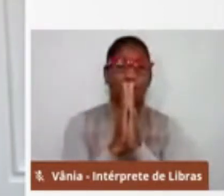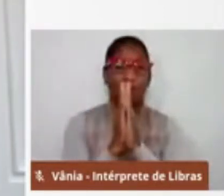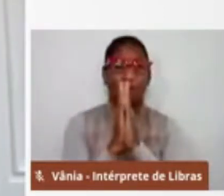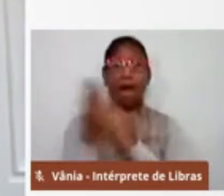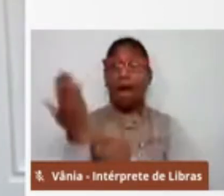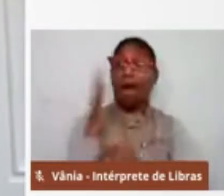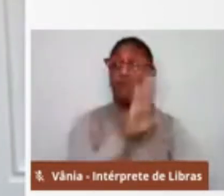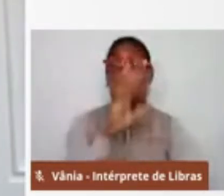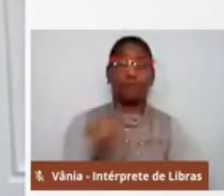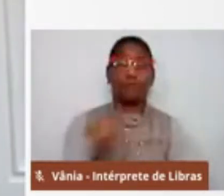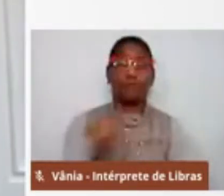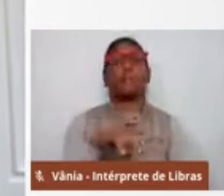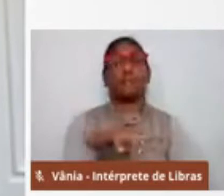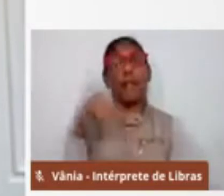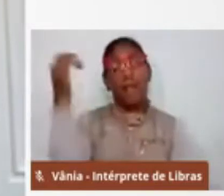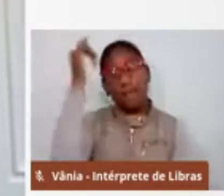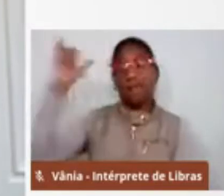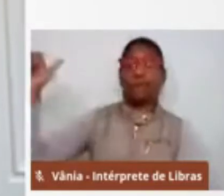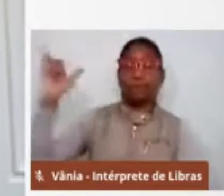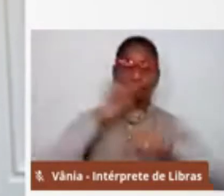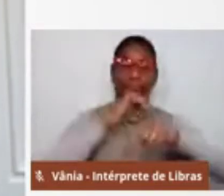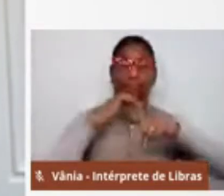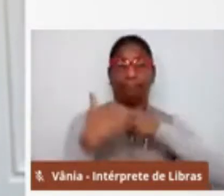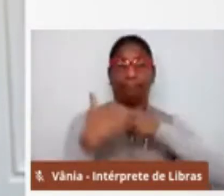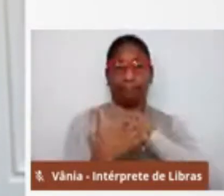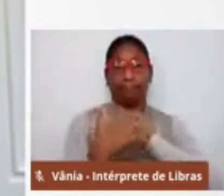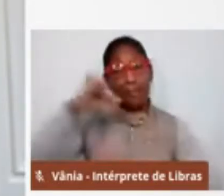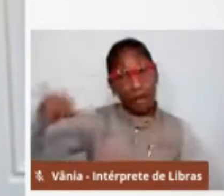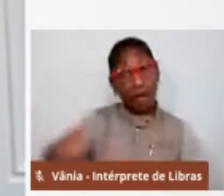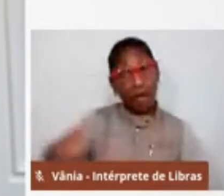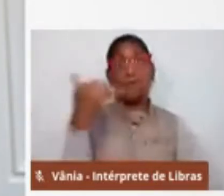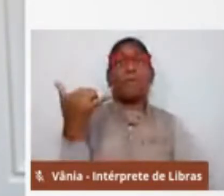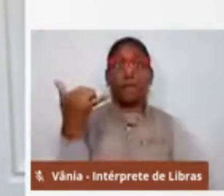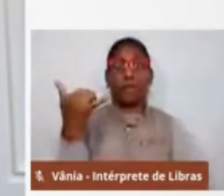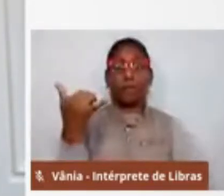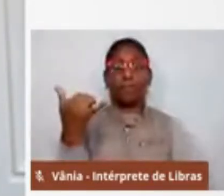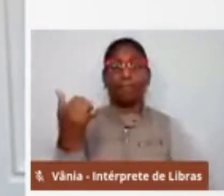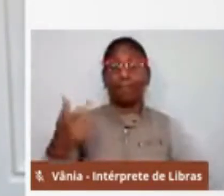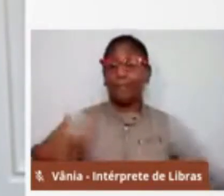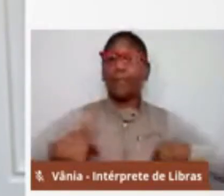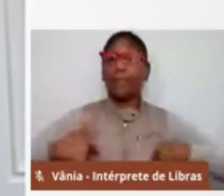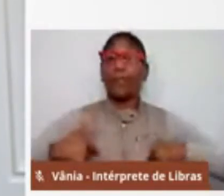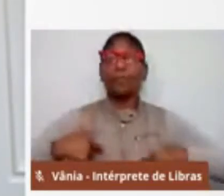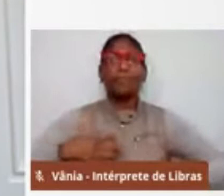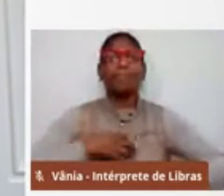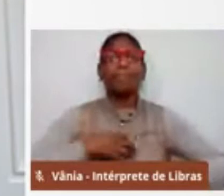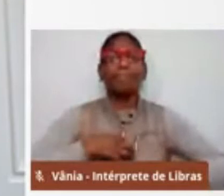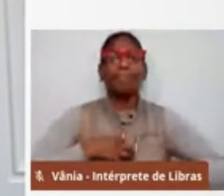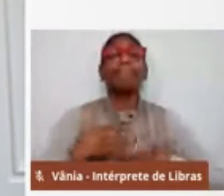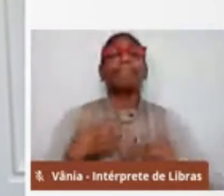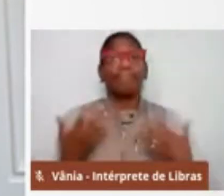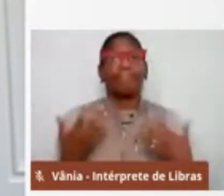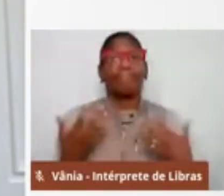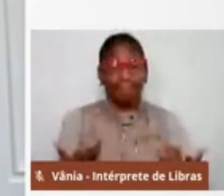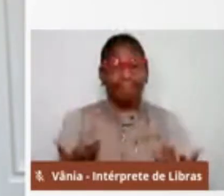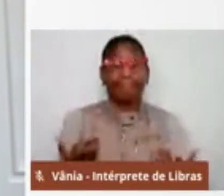no enfrentamento ao coronavírus. Eu aproveito aqui para atualizar sobre o meu estado de saúde, né?